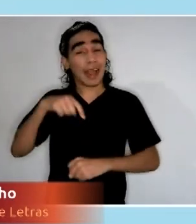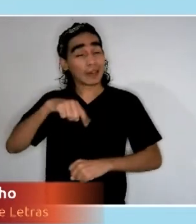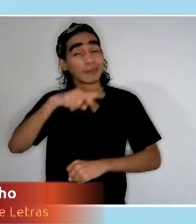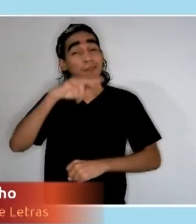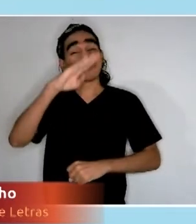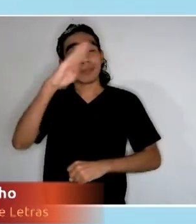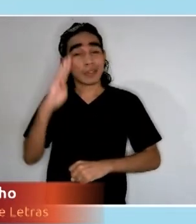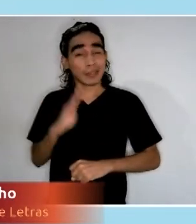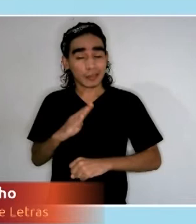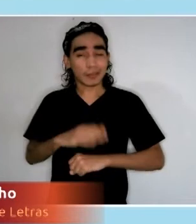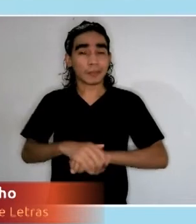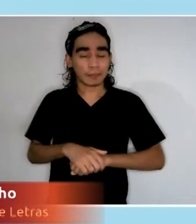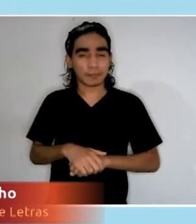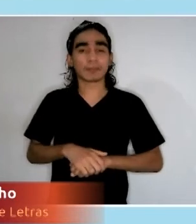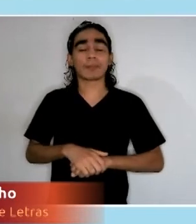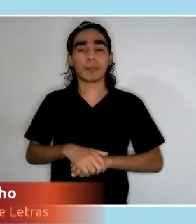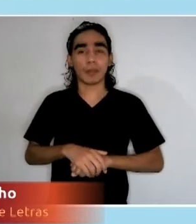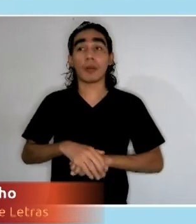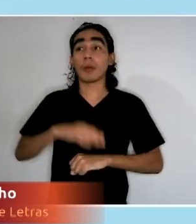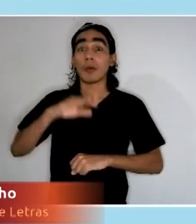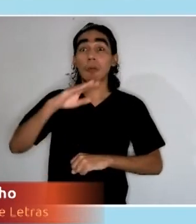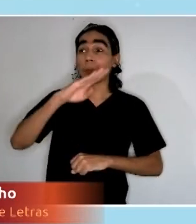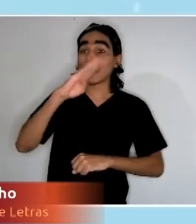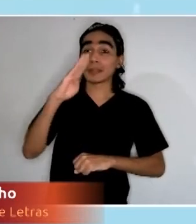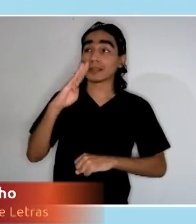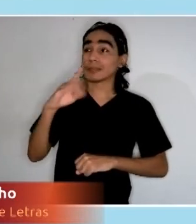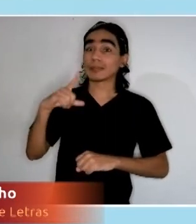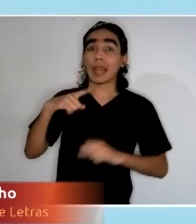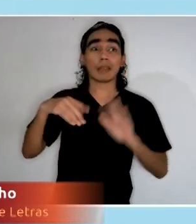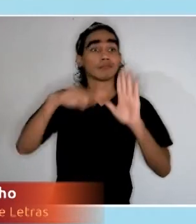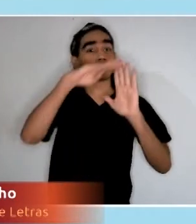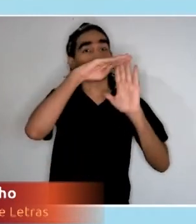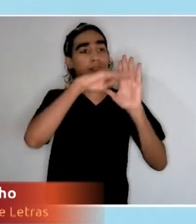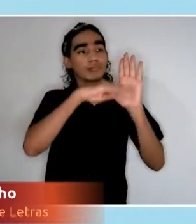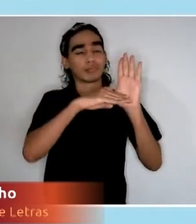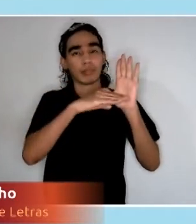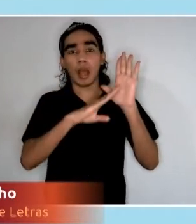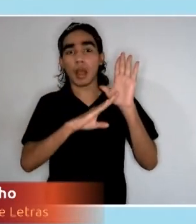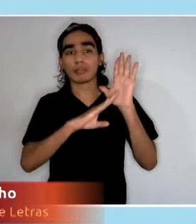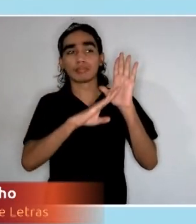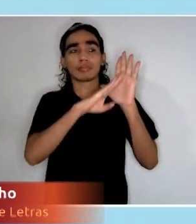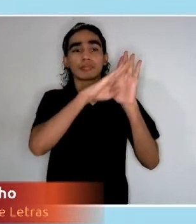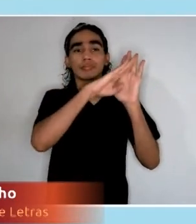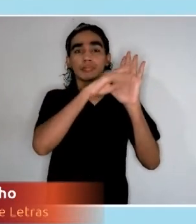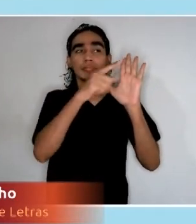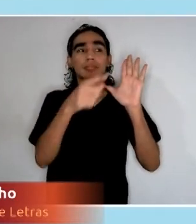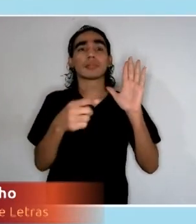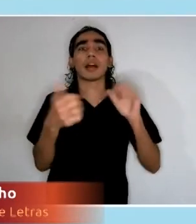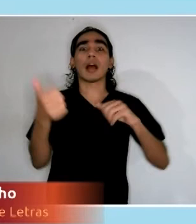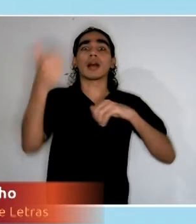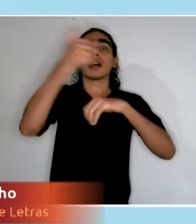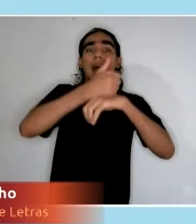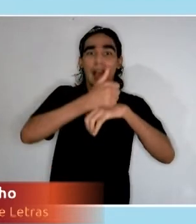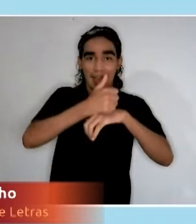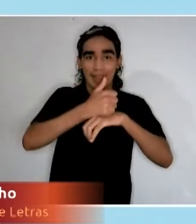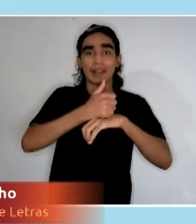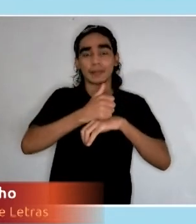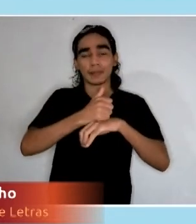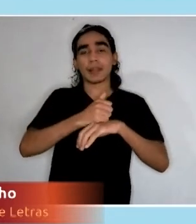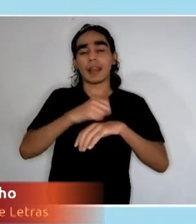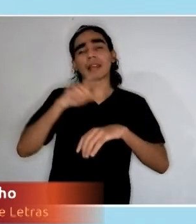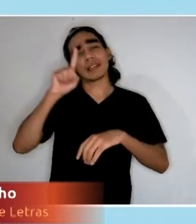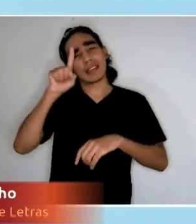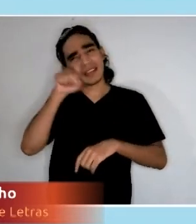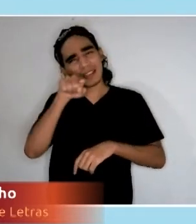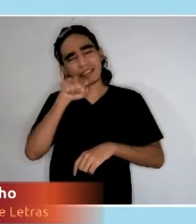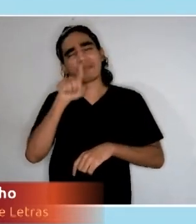tamanha monta que o Brasil está entre os campeões da população com sobrepeso e obesidade, e isso é um drama, porque